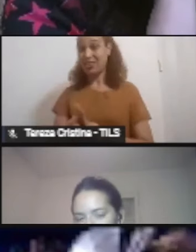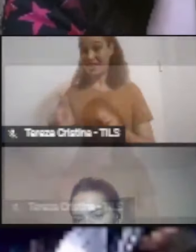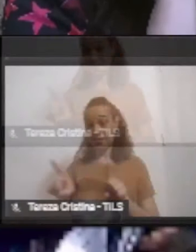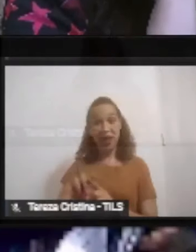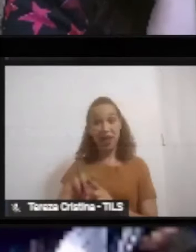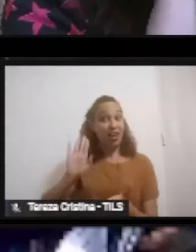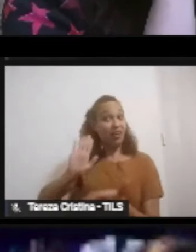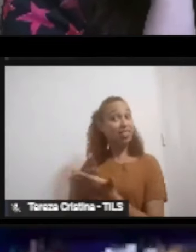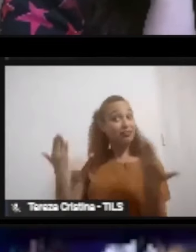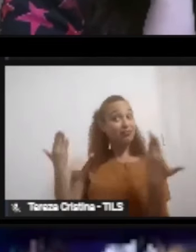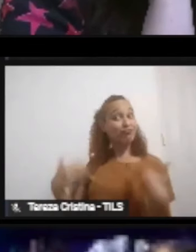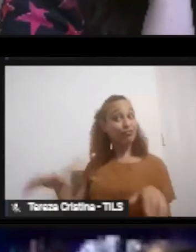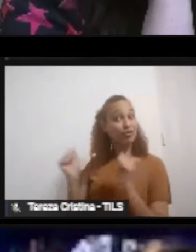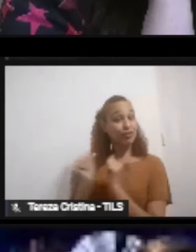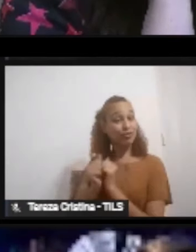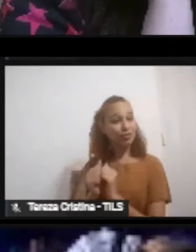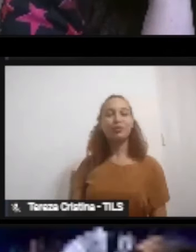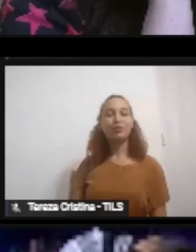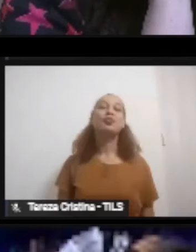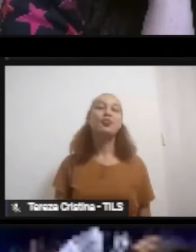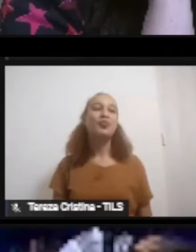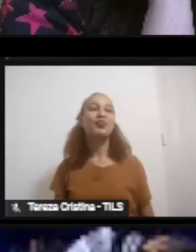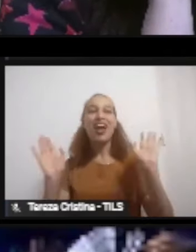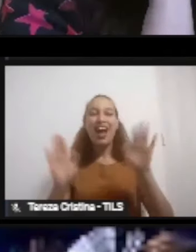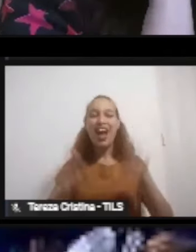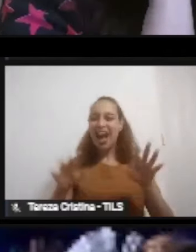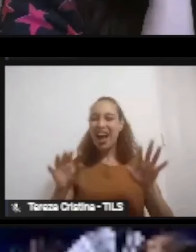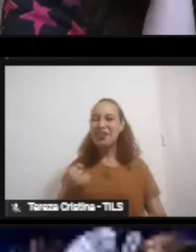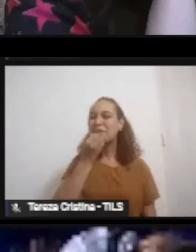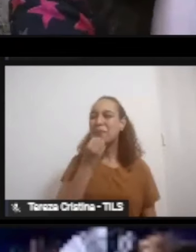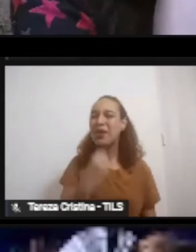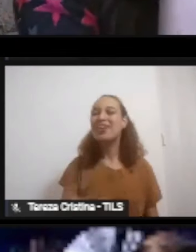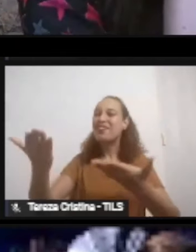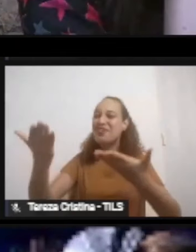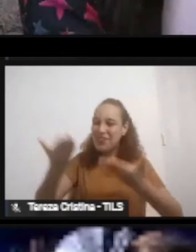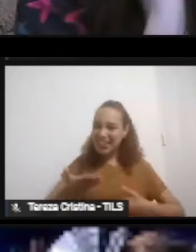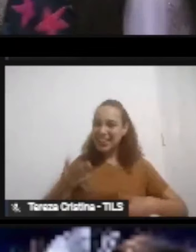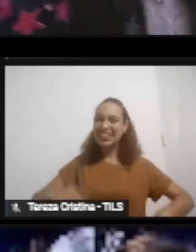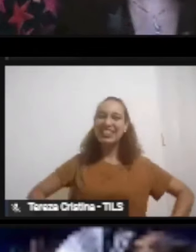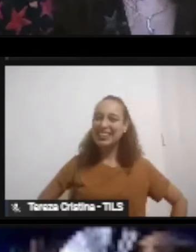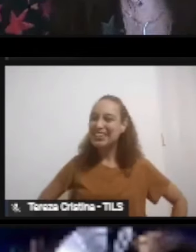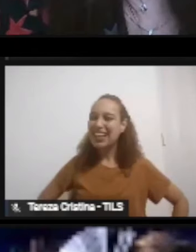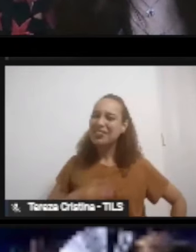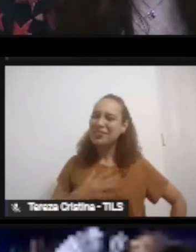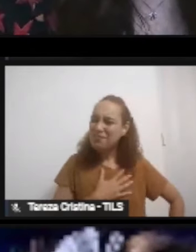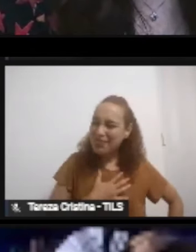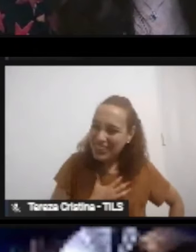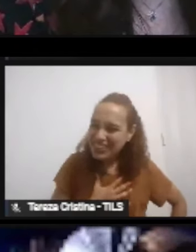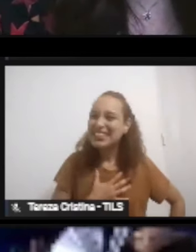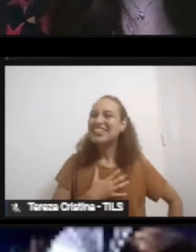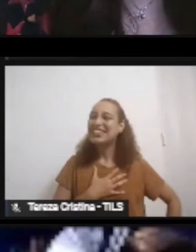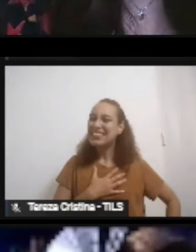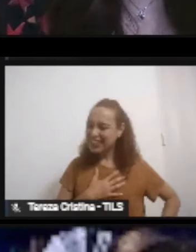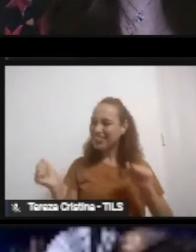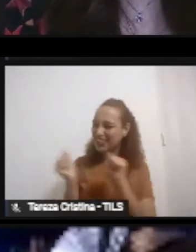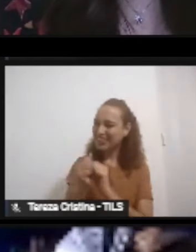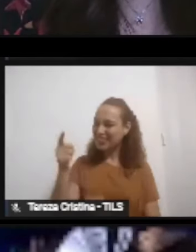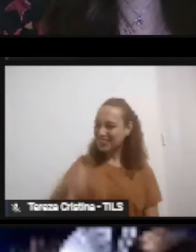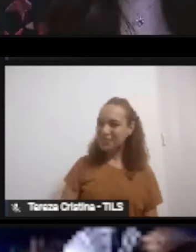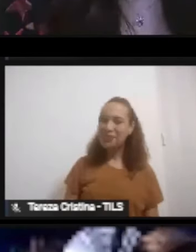bem. Carol, seja muito bem-vinda. Um prazer Oi. Estar aqui com você novamente, minha amiga. Oi,